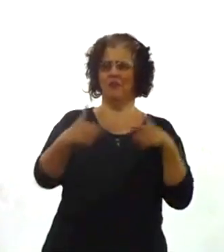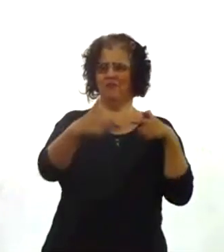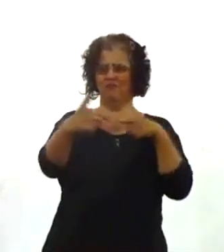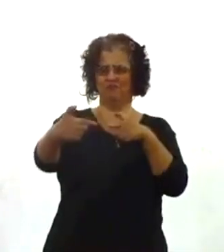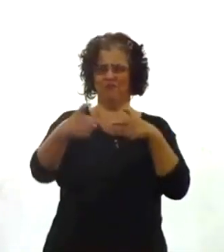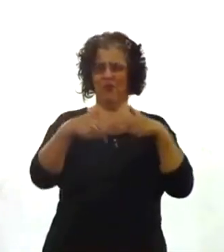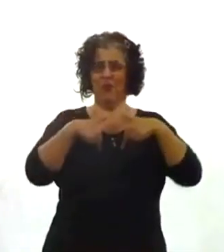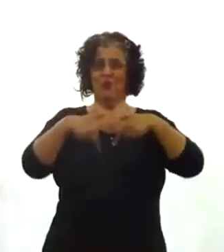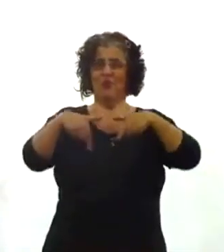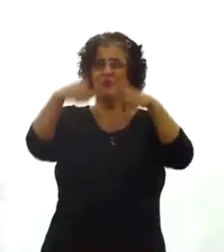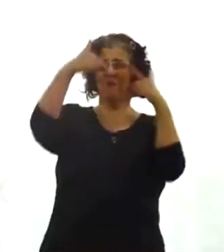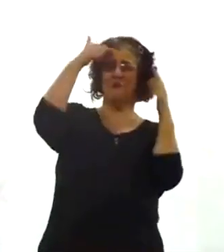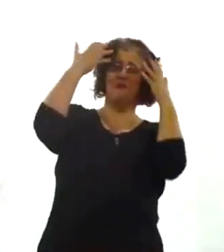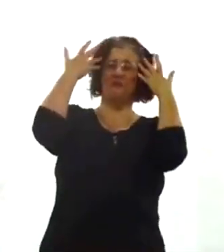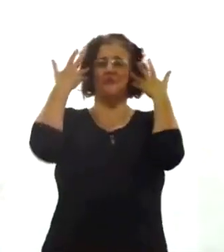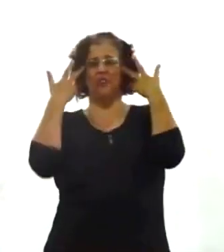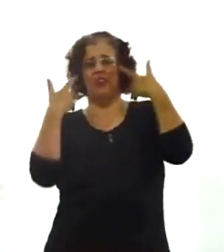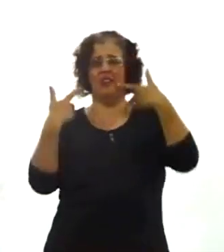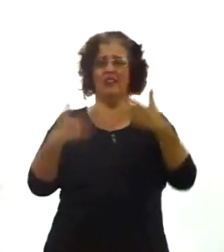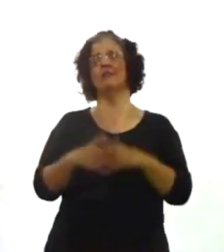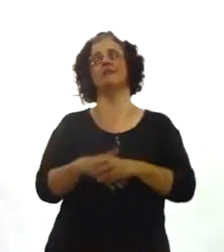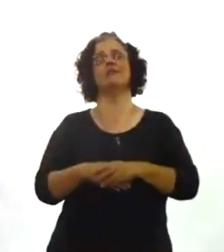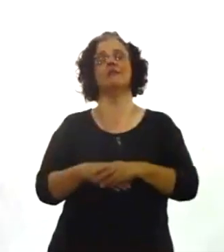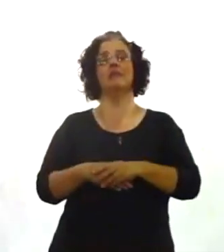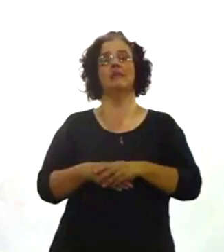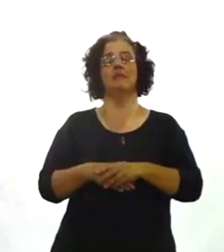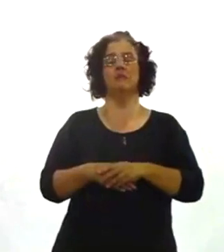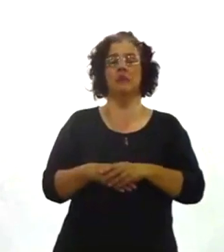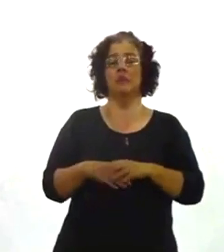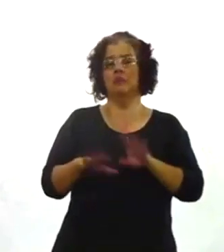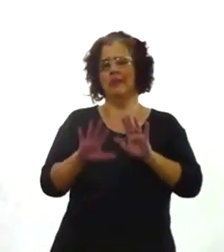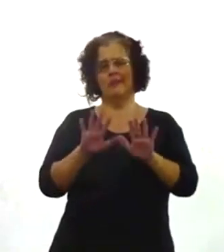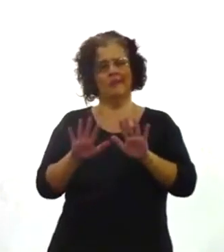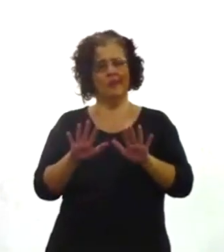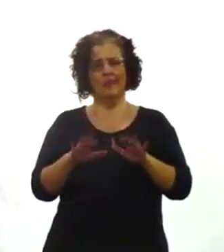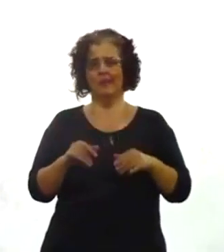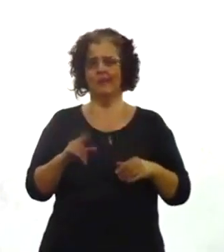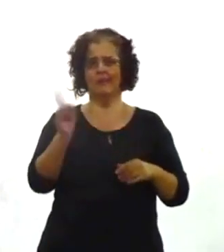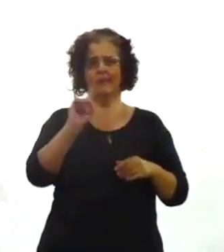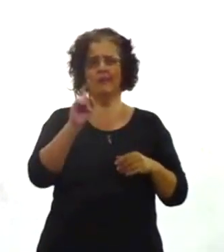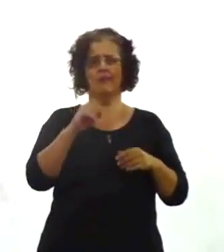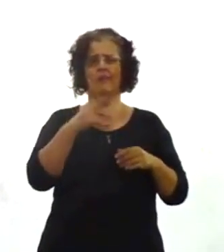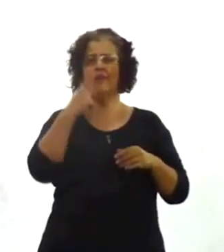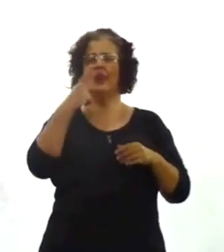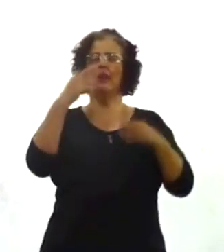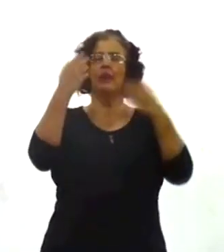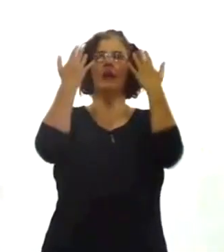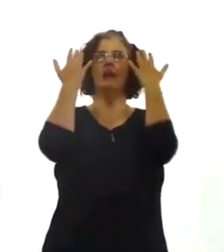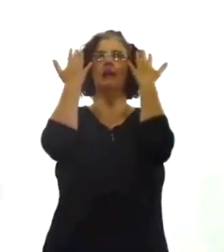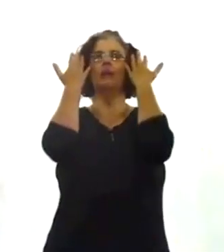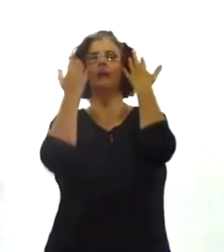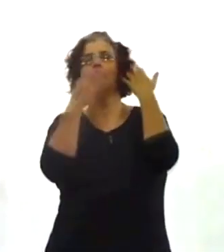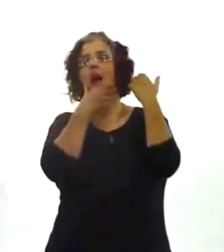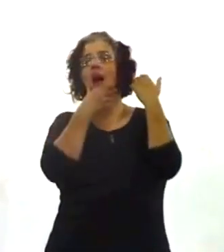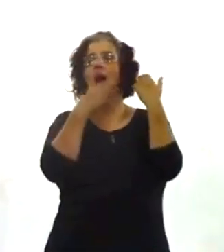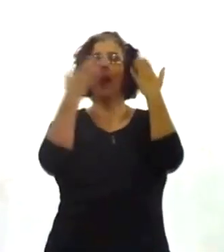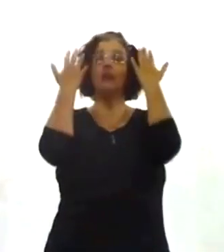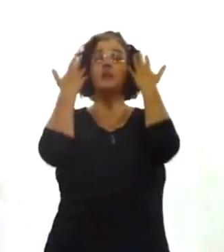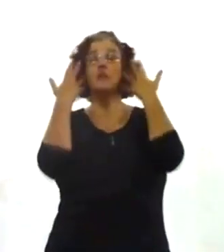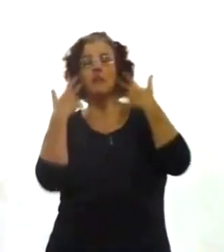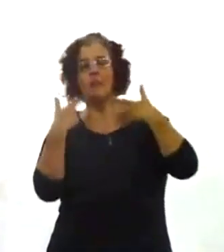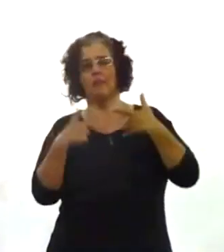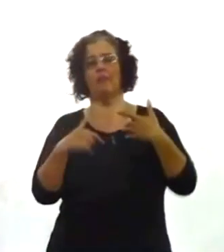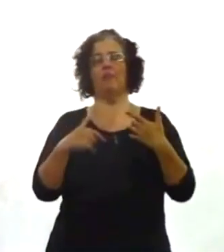podia passar por isso. Talvez ele estivesse se referindo a gente inimiga dele, que o